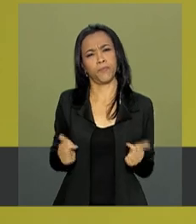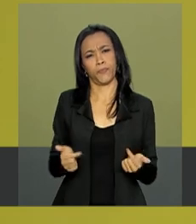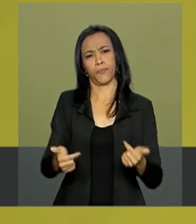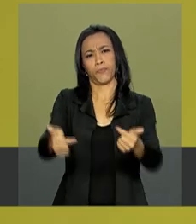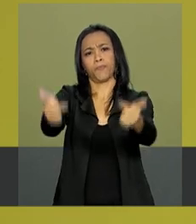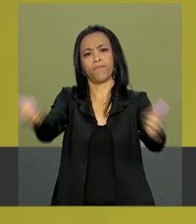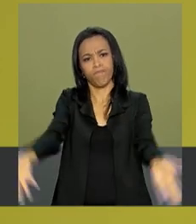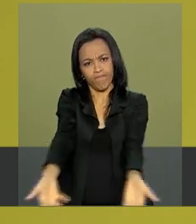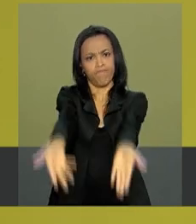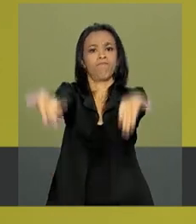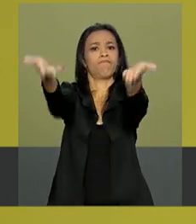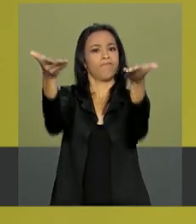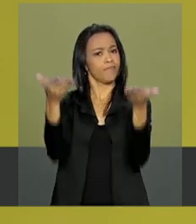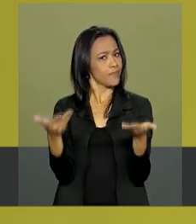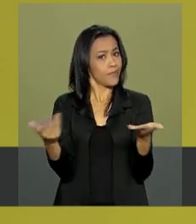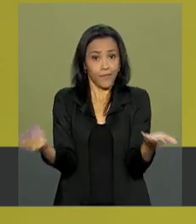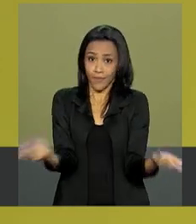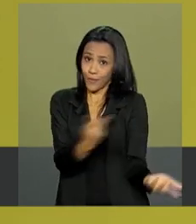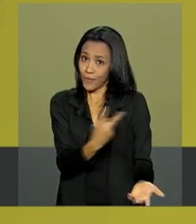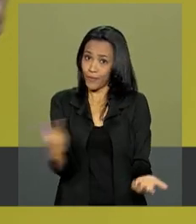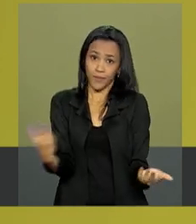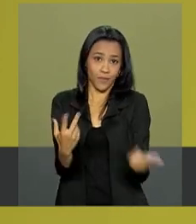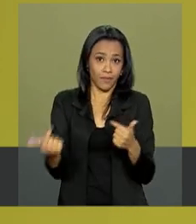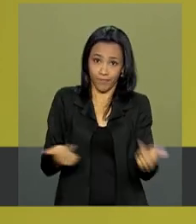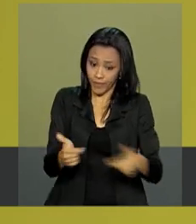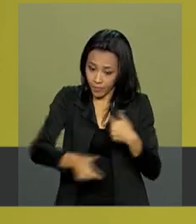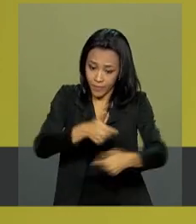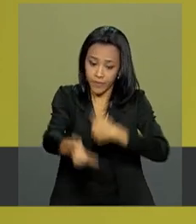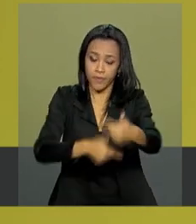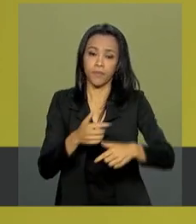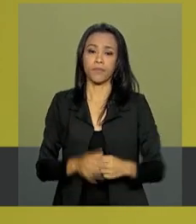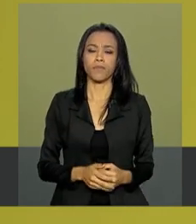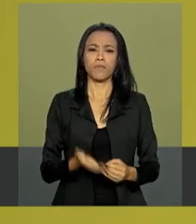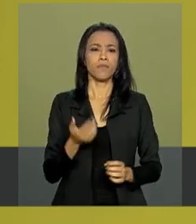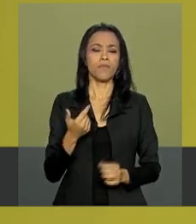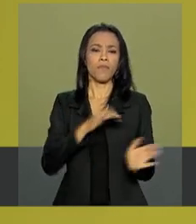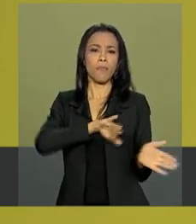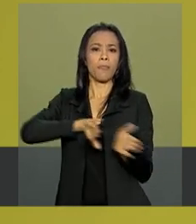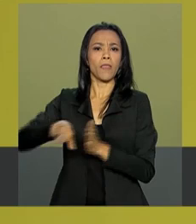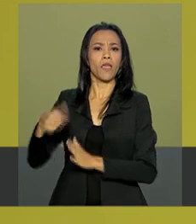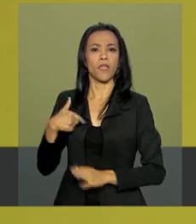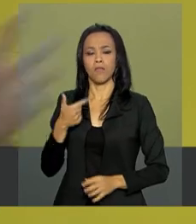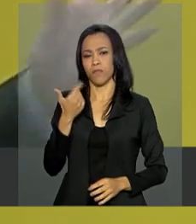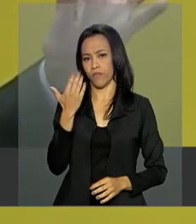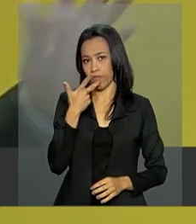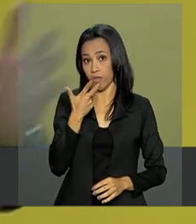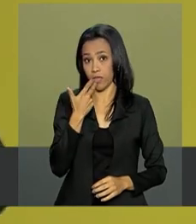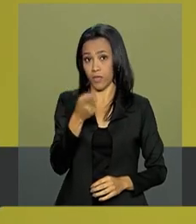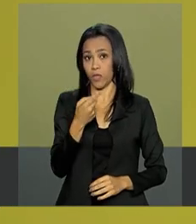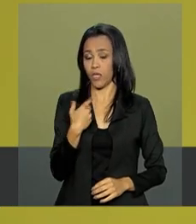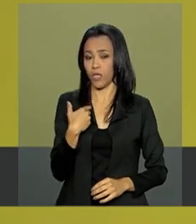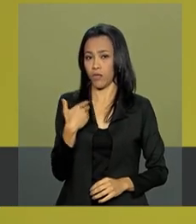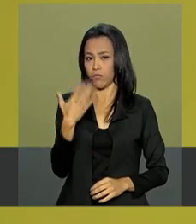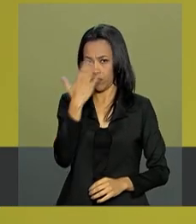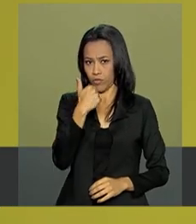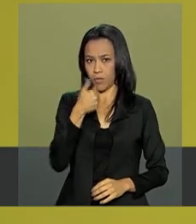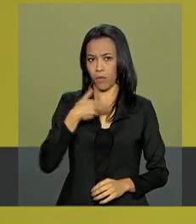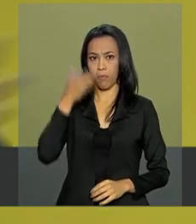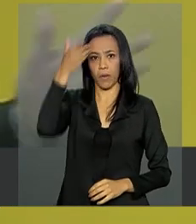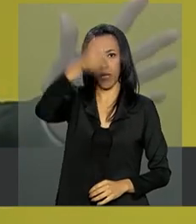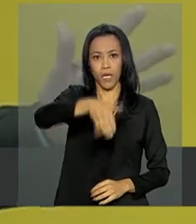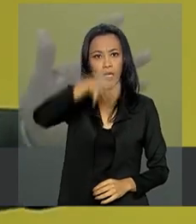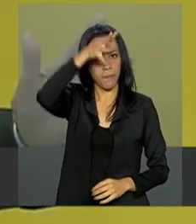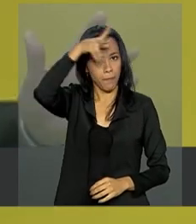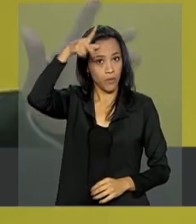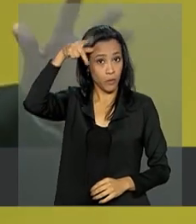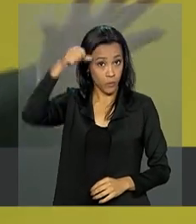os que produzem são ambos trabalhadores. O Blairo me levou uma ocasião, Cafarelli, para Mato Grosso, né, para uma